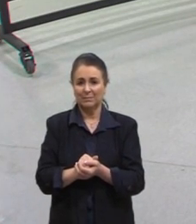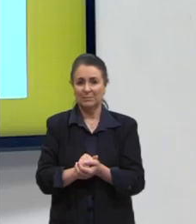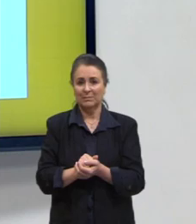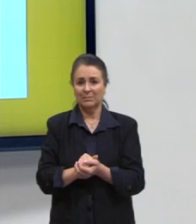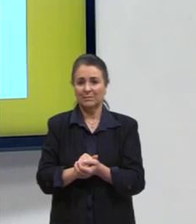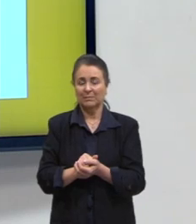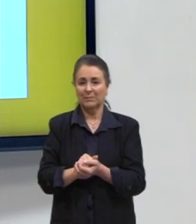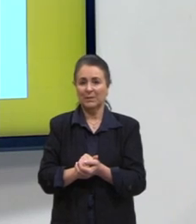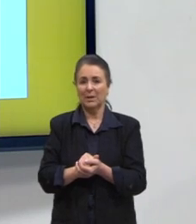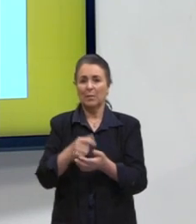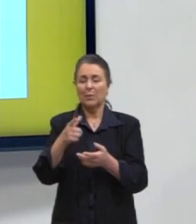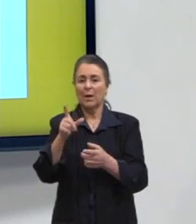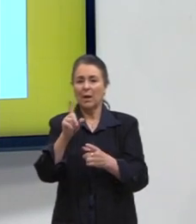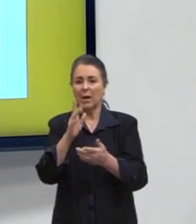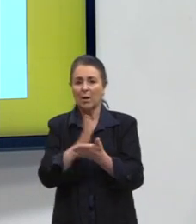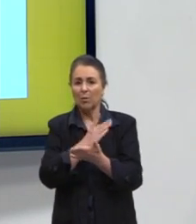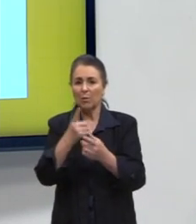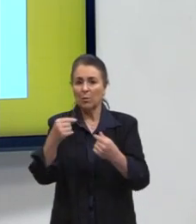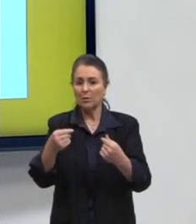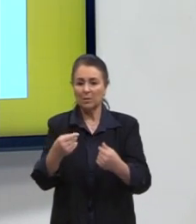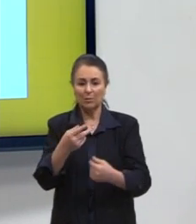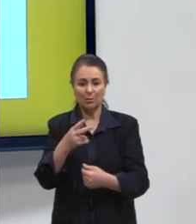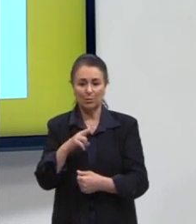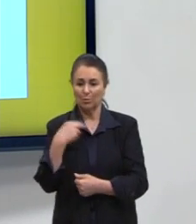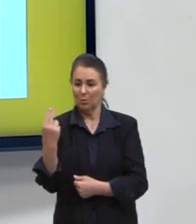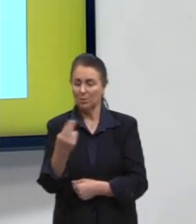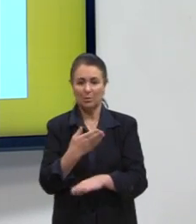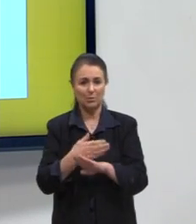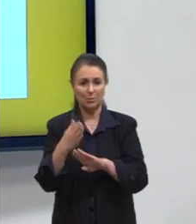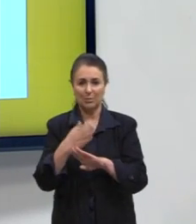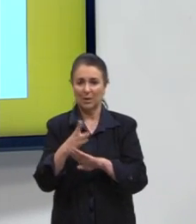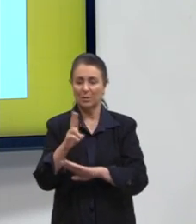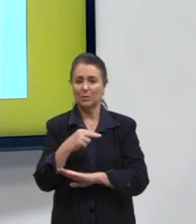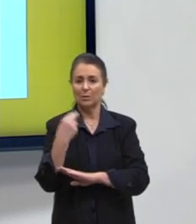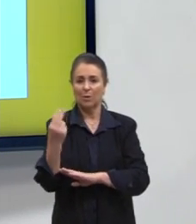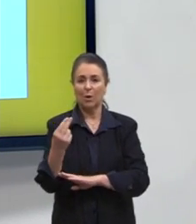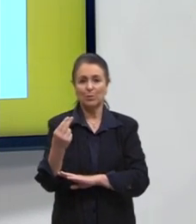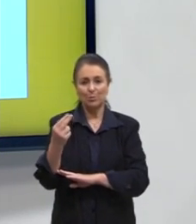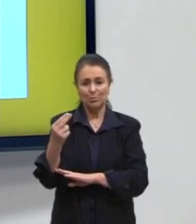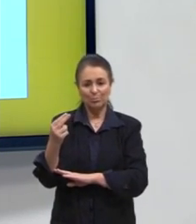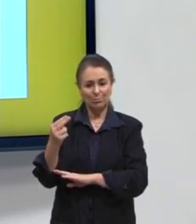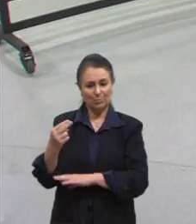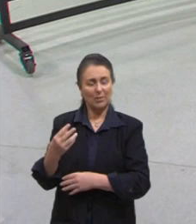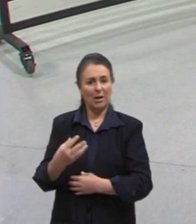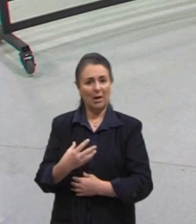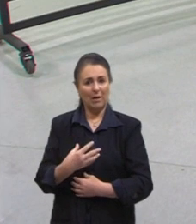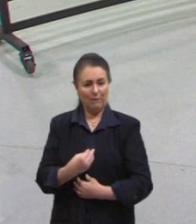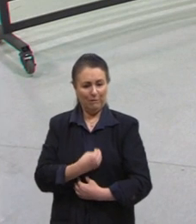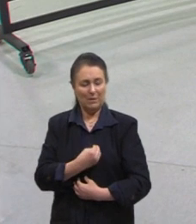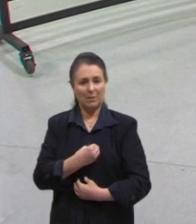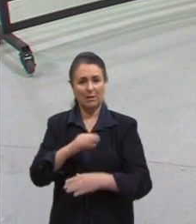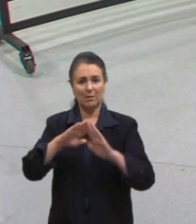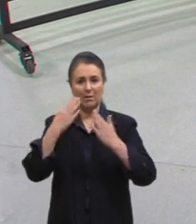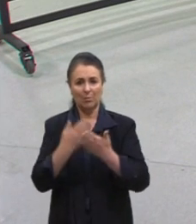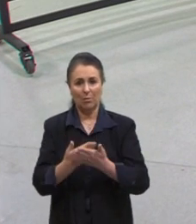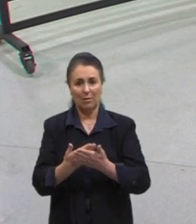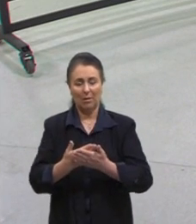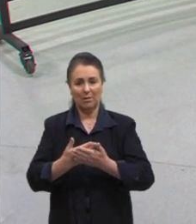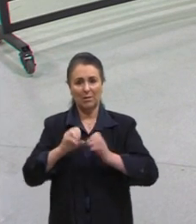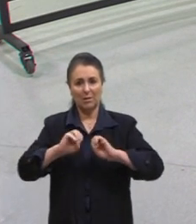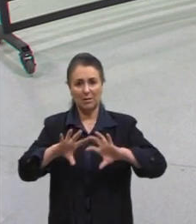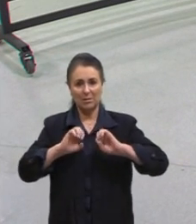é algo que a gente não está acostumado no nosso dia a dia escolar trabalhar com